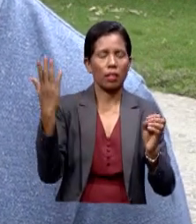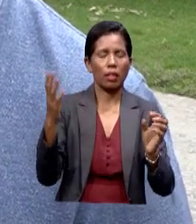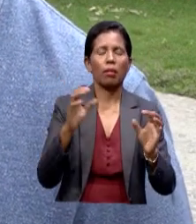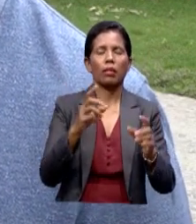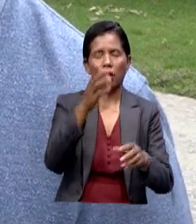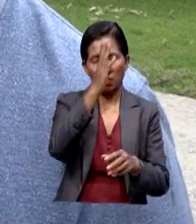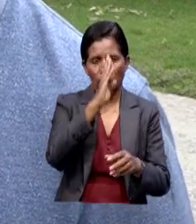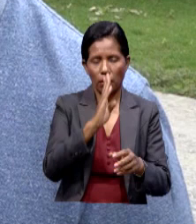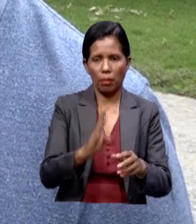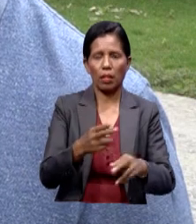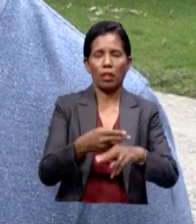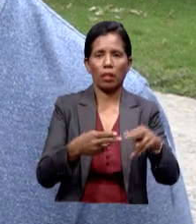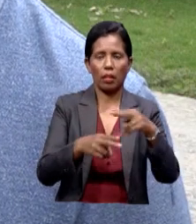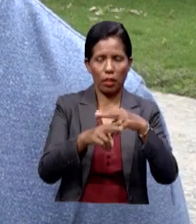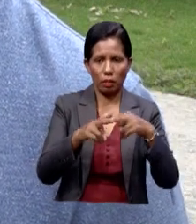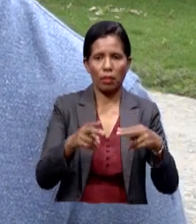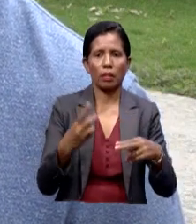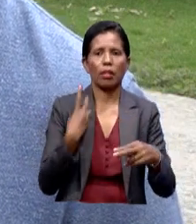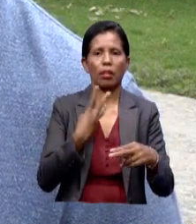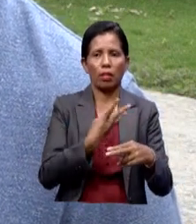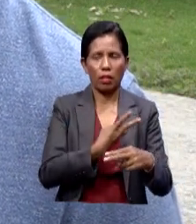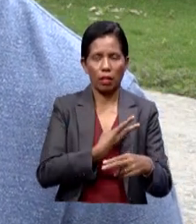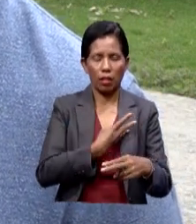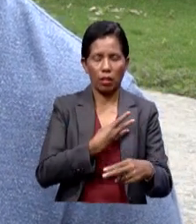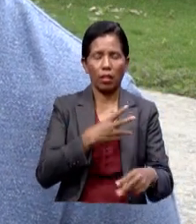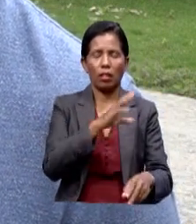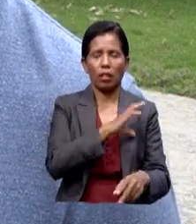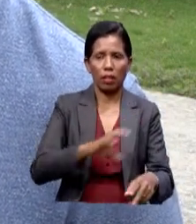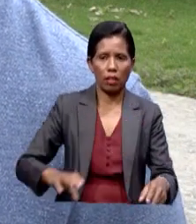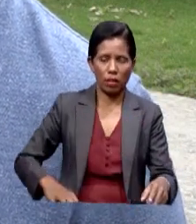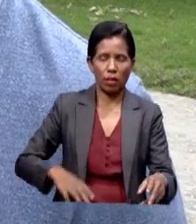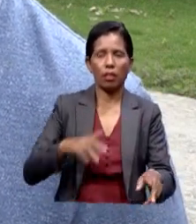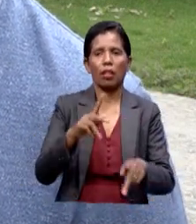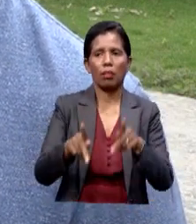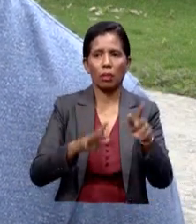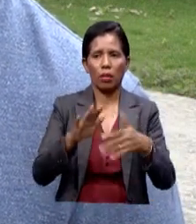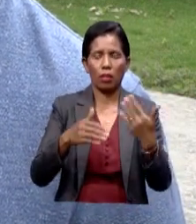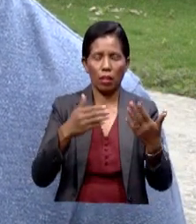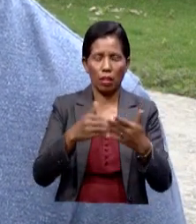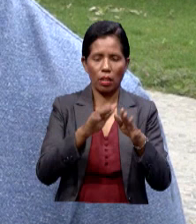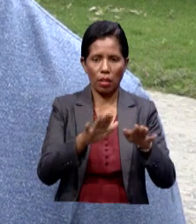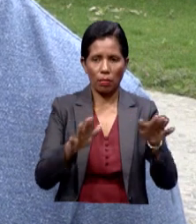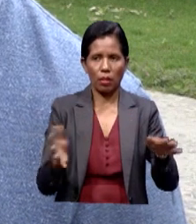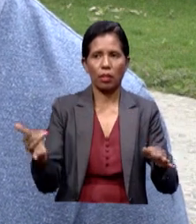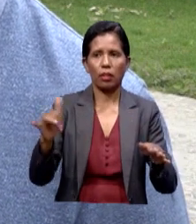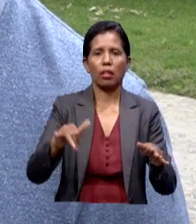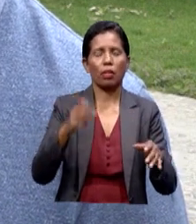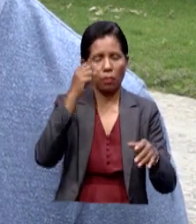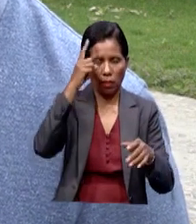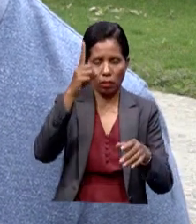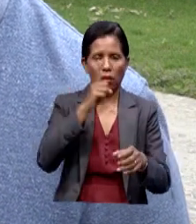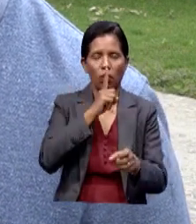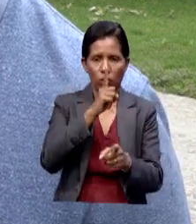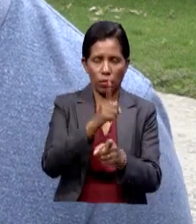espera. Ida ne dunia, itania strani sira, inanaman sira, kikuanuan sira, sira hututu kumprene kata klosto